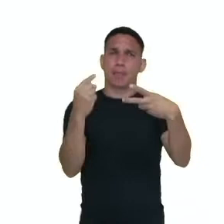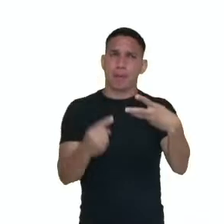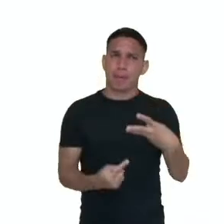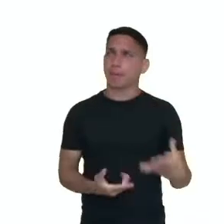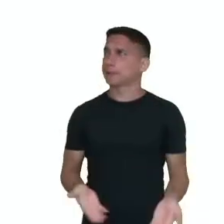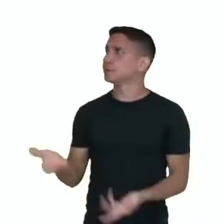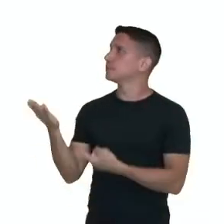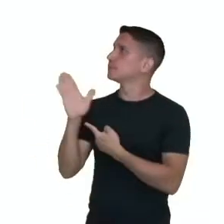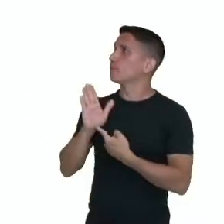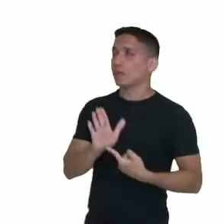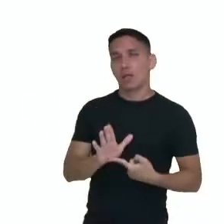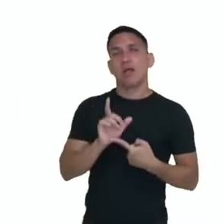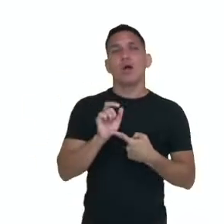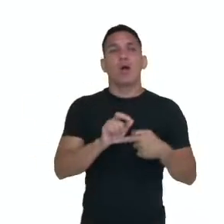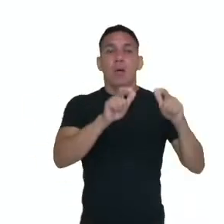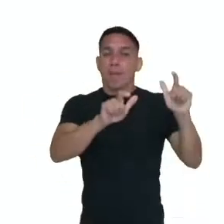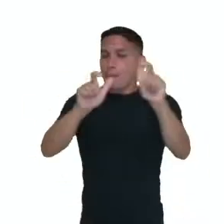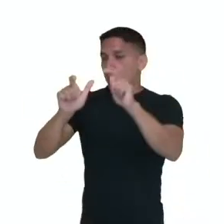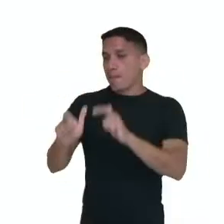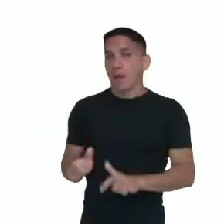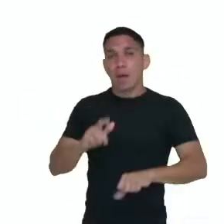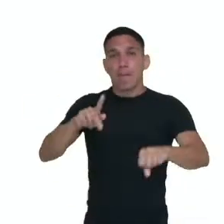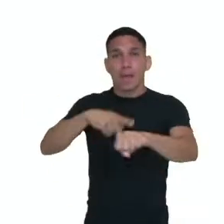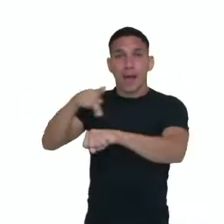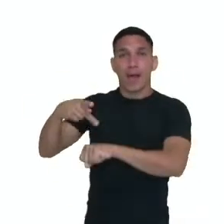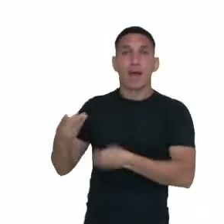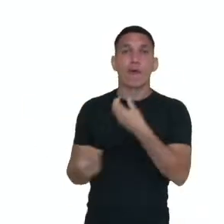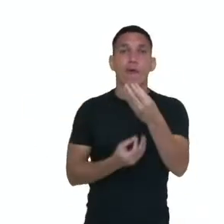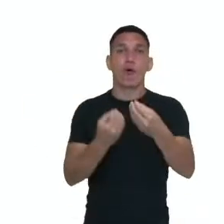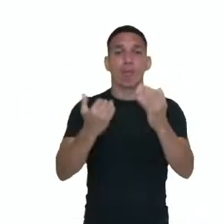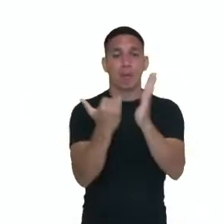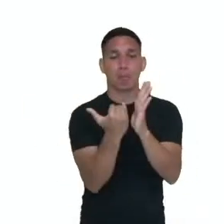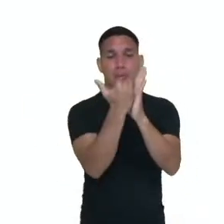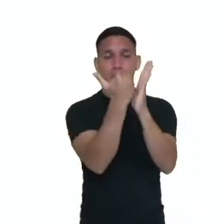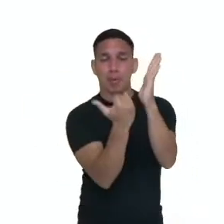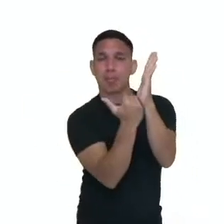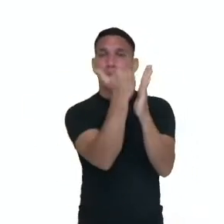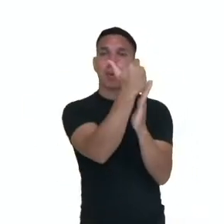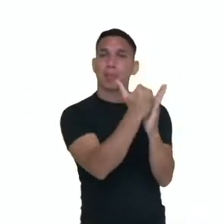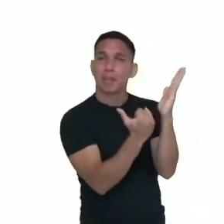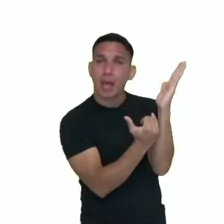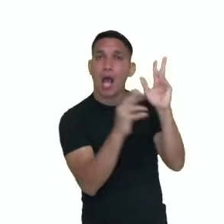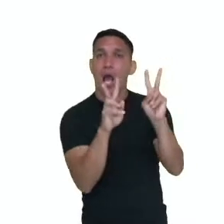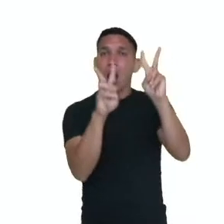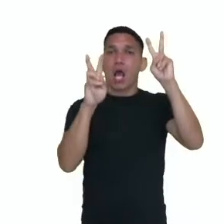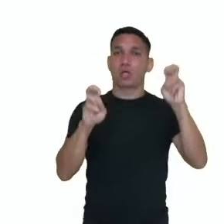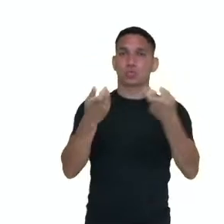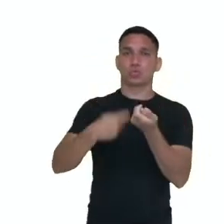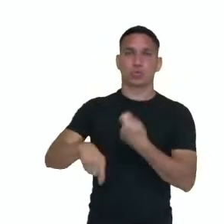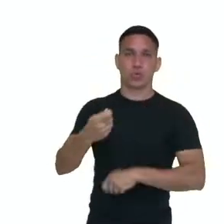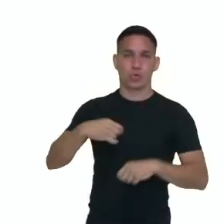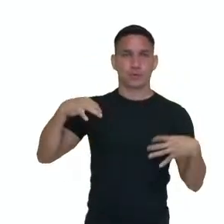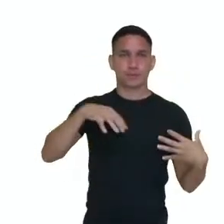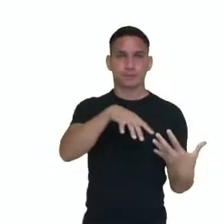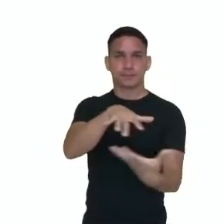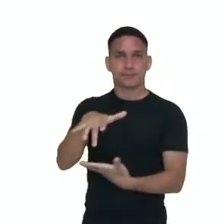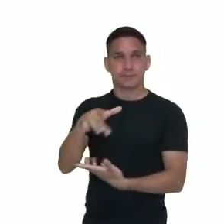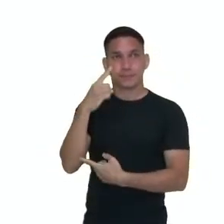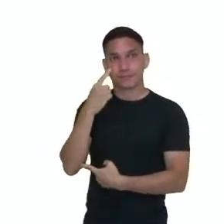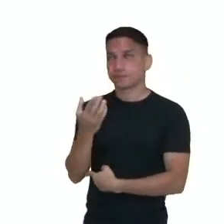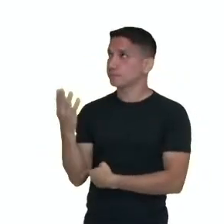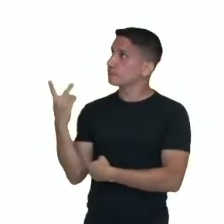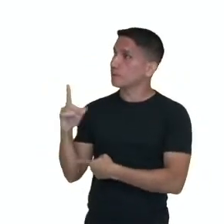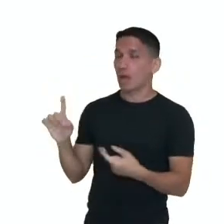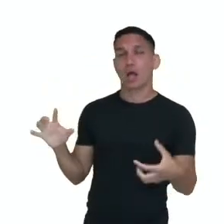então a posição desses países então no cenário internacional e quanto à economia, tá bom? E aqui temos, olha só, a questão